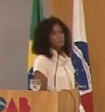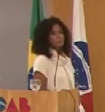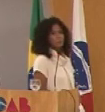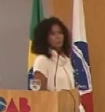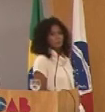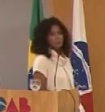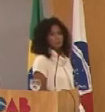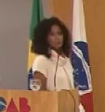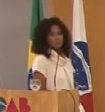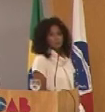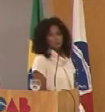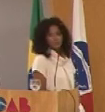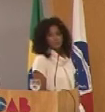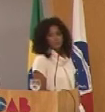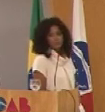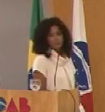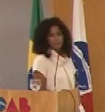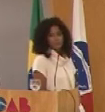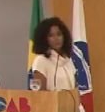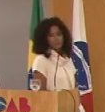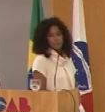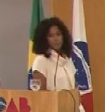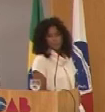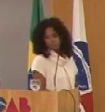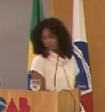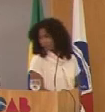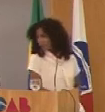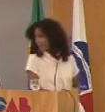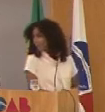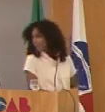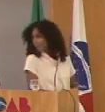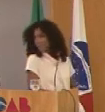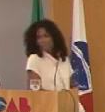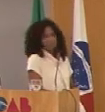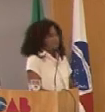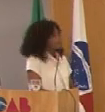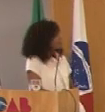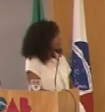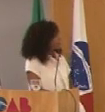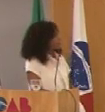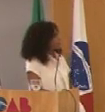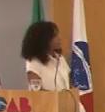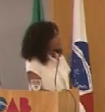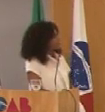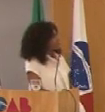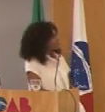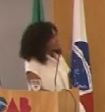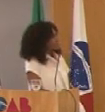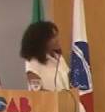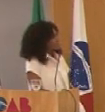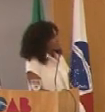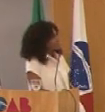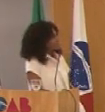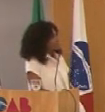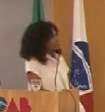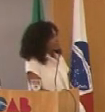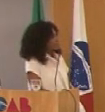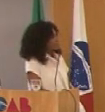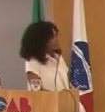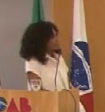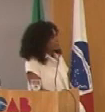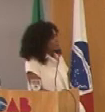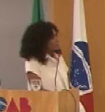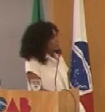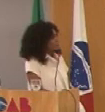precisamos ser ouvido, precisamos ser respeitado, e eu tenho uma frase que eu gravei aqui agora, eu tenho uma frase que eu uso sempre, mas eu disse assim, eu botei aqui de uma